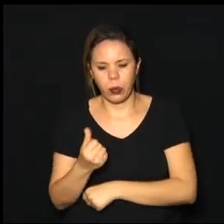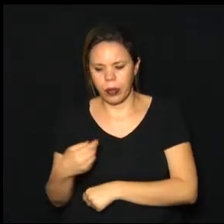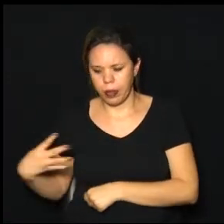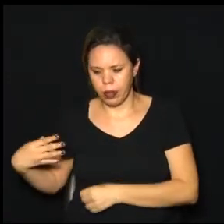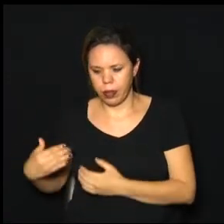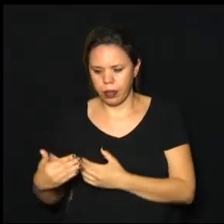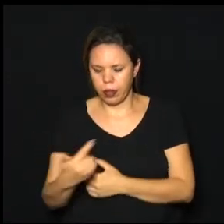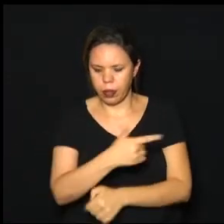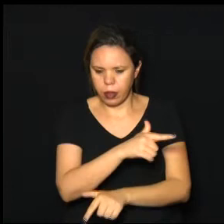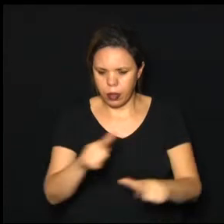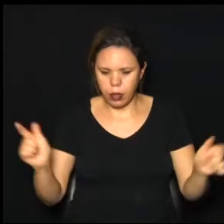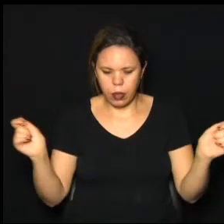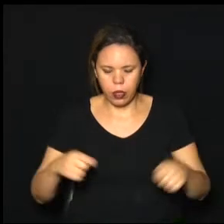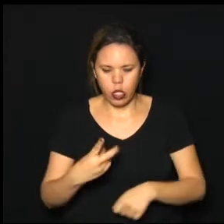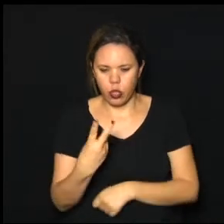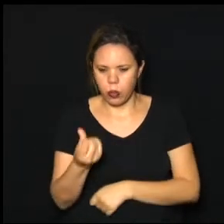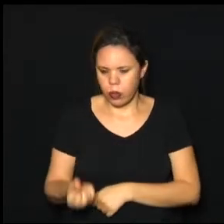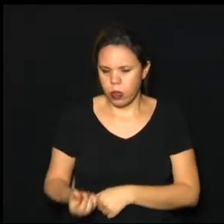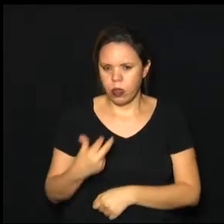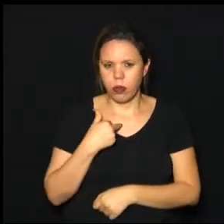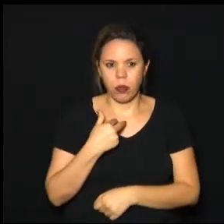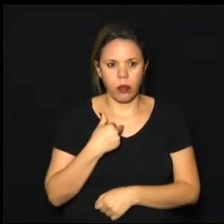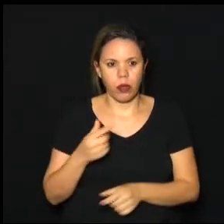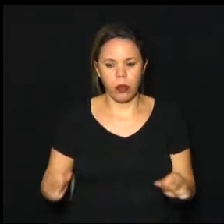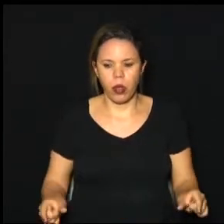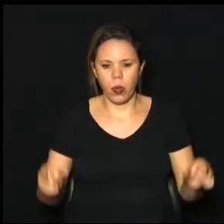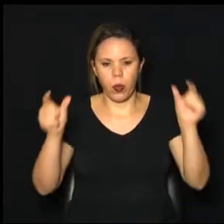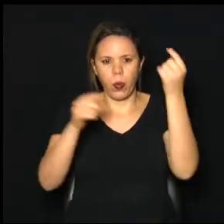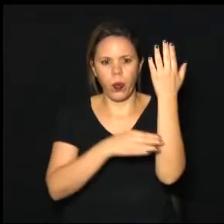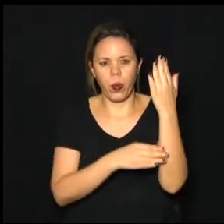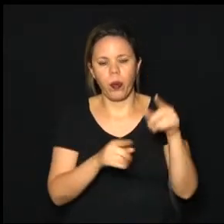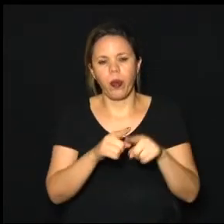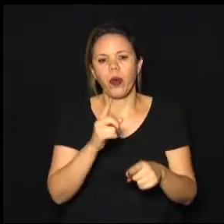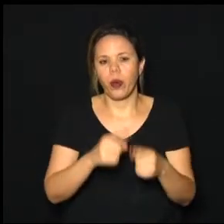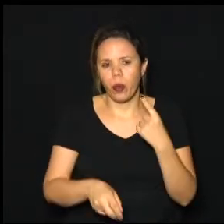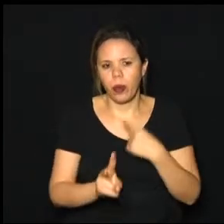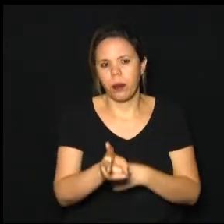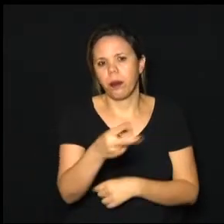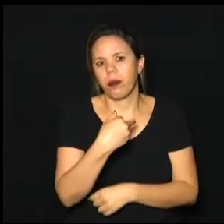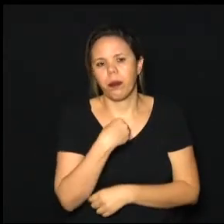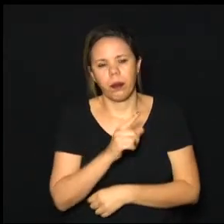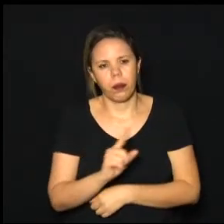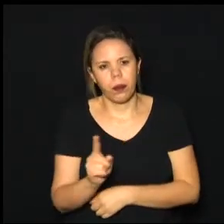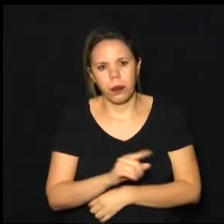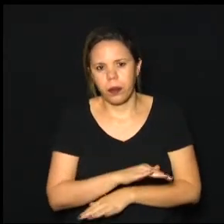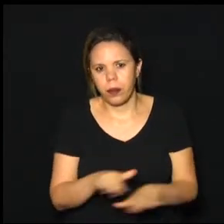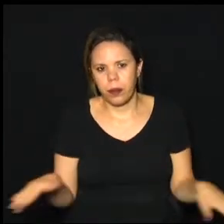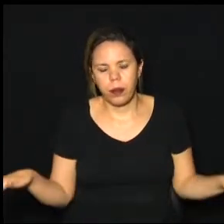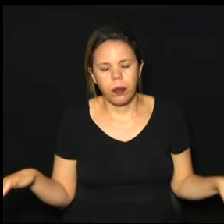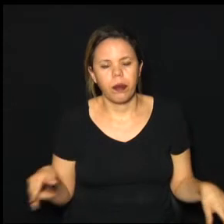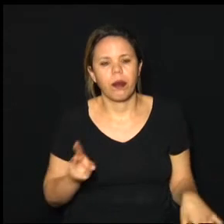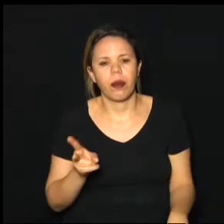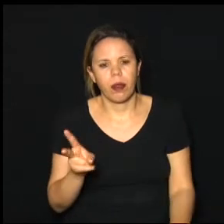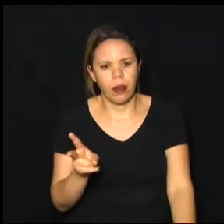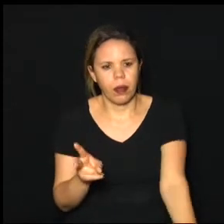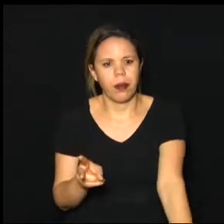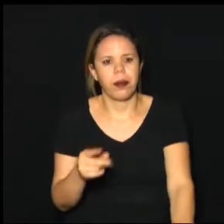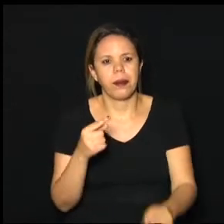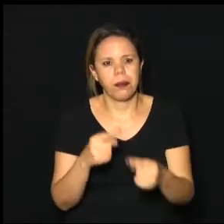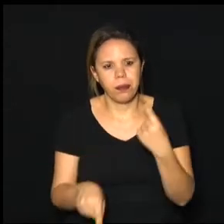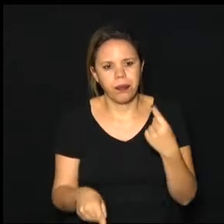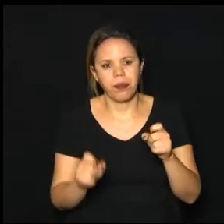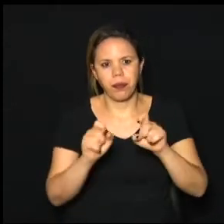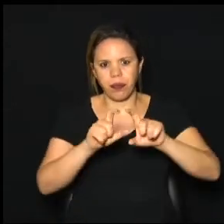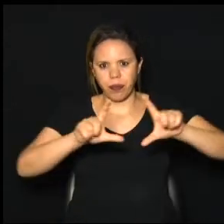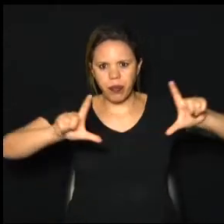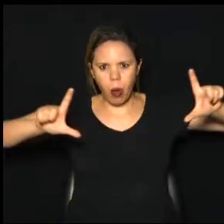não houve mais a possibilidade dos cavaletes. Isso continua proibido, tá? Também continua proibida as